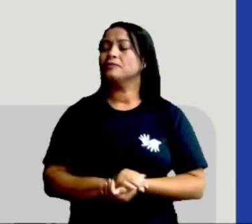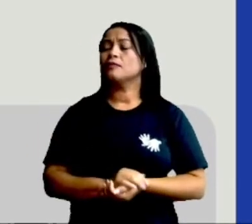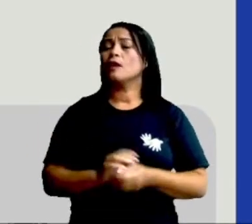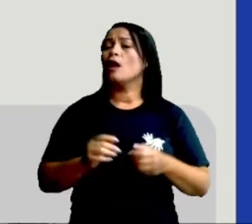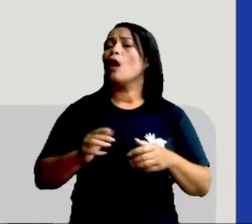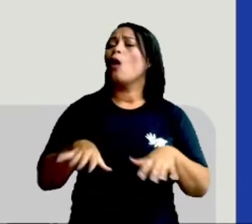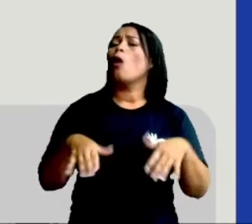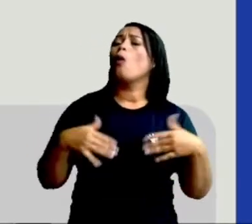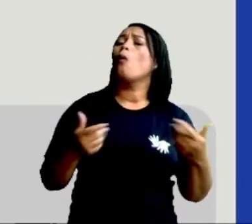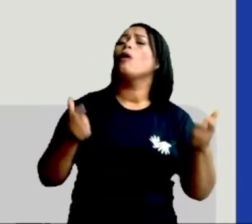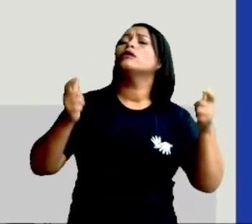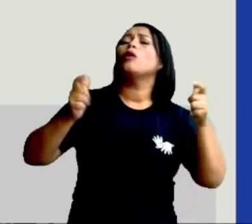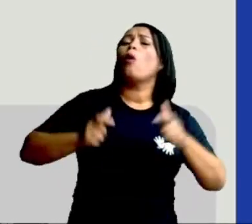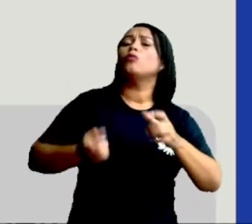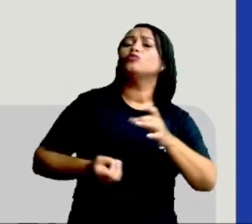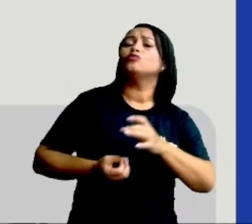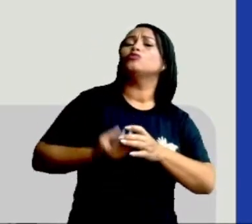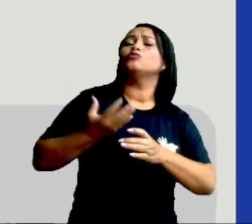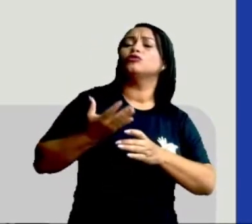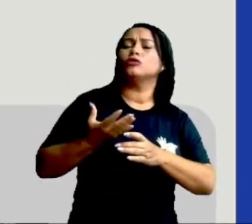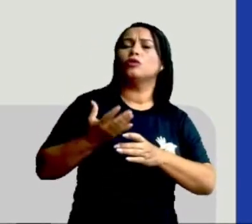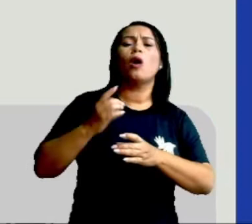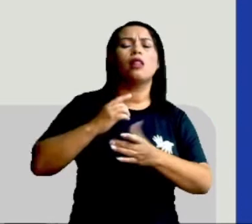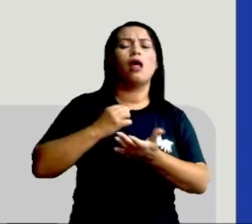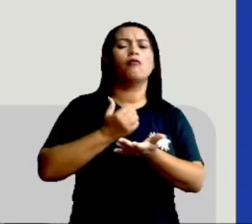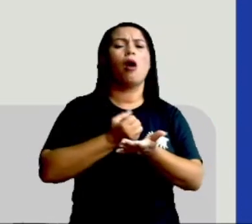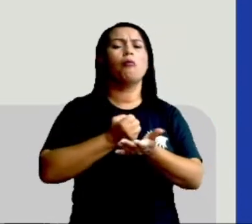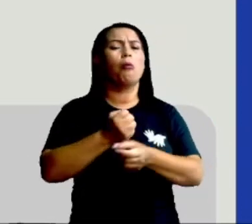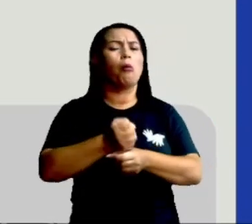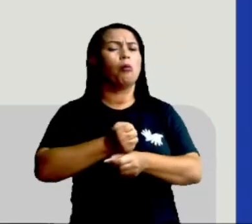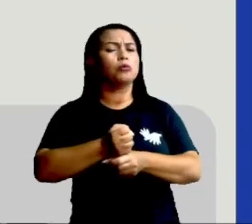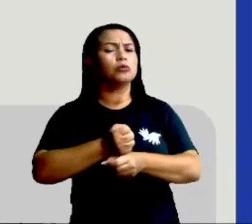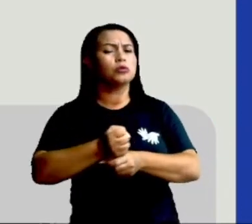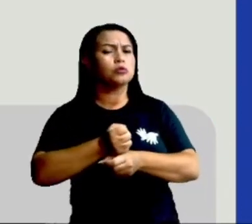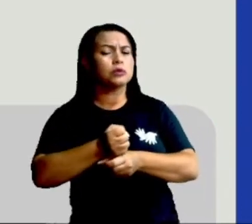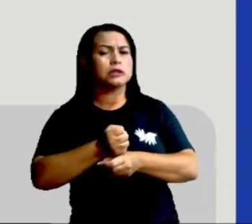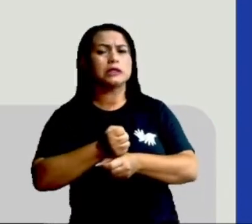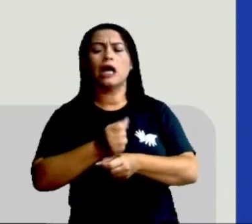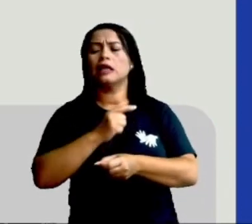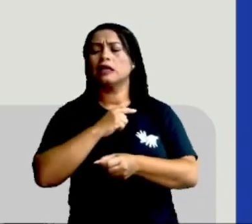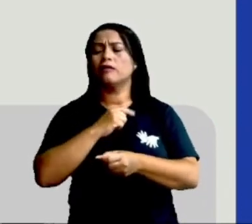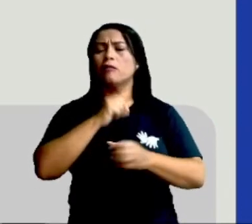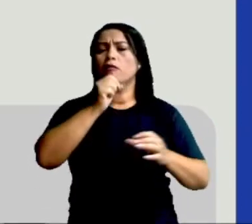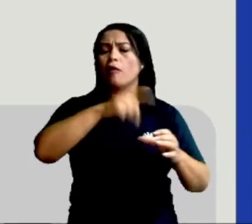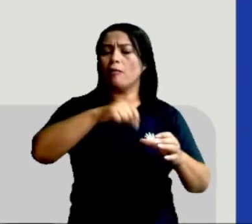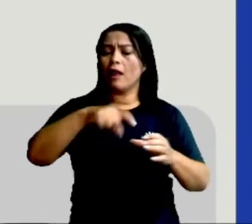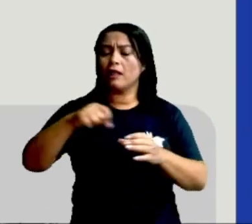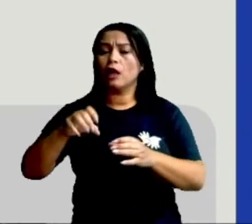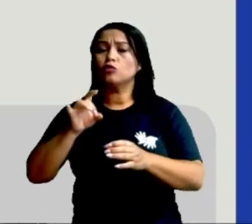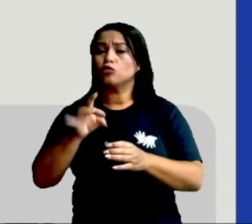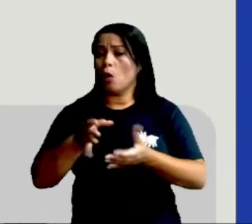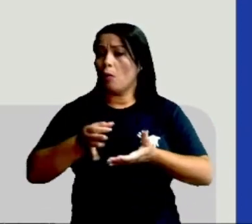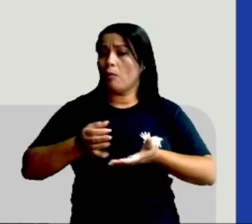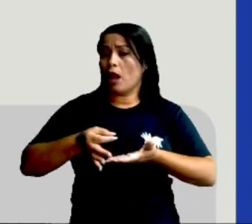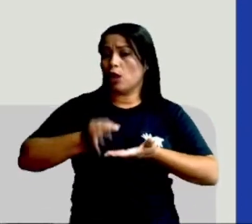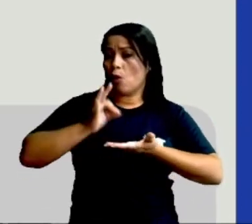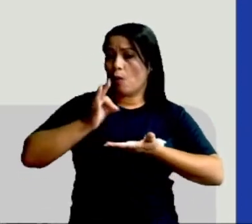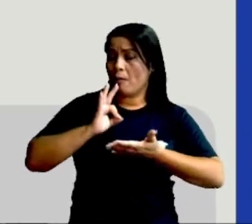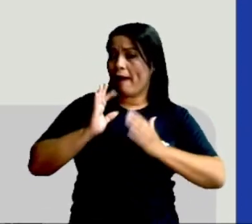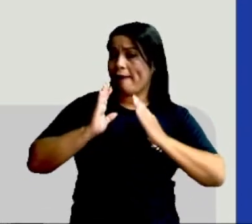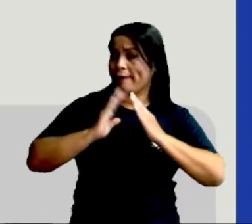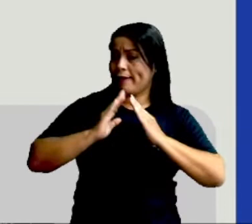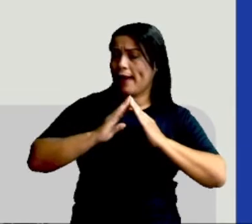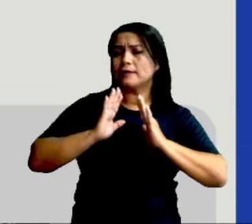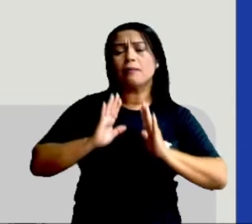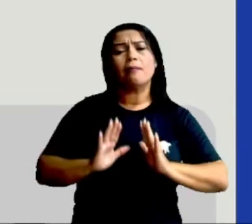Quando e onde surgiu? Durante muito tempo, foi plantado para consumo doméstico apenas. A